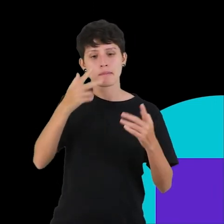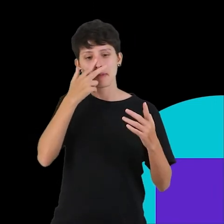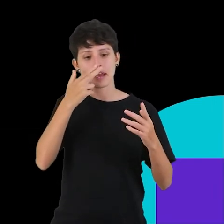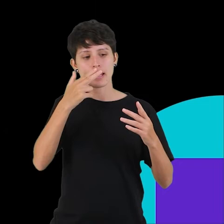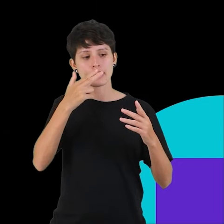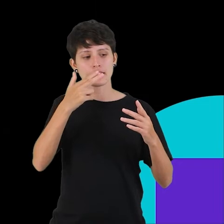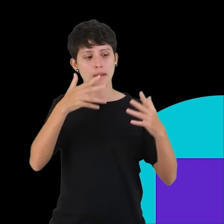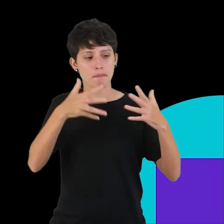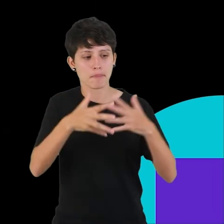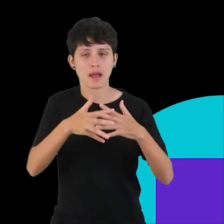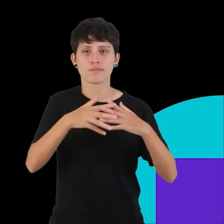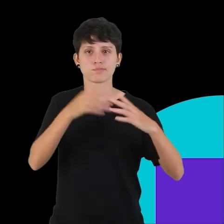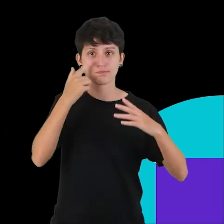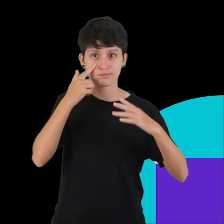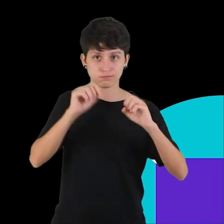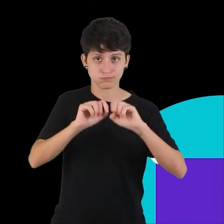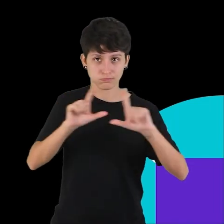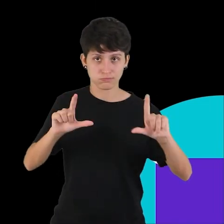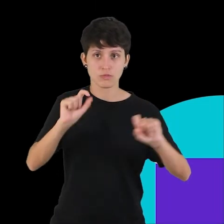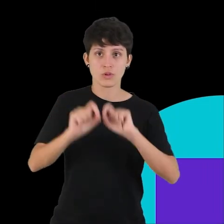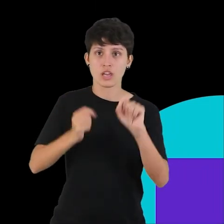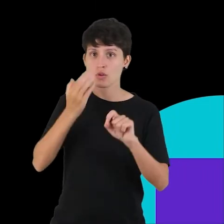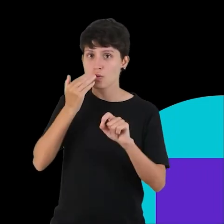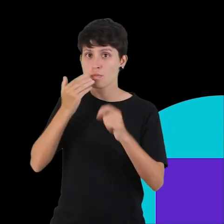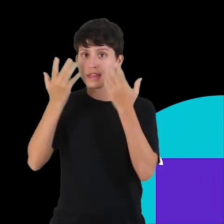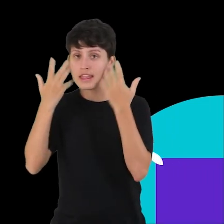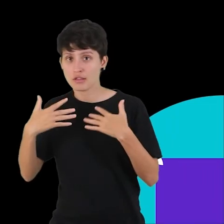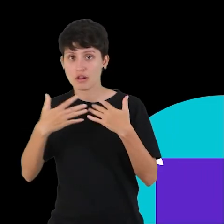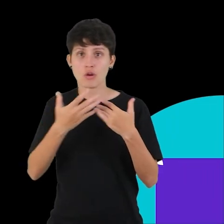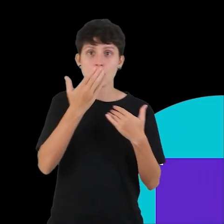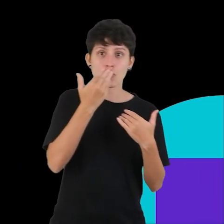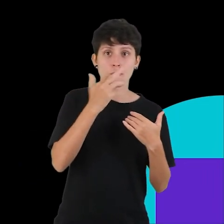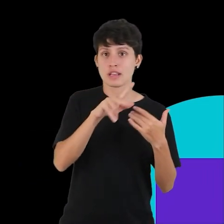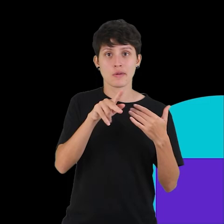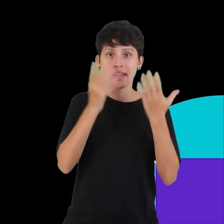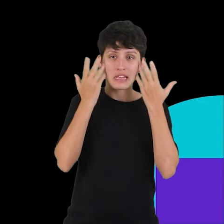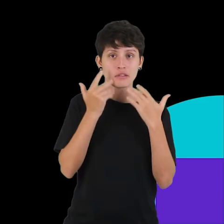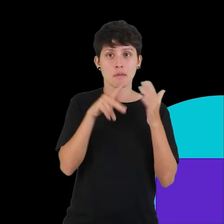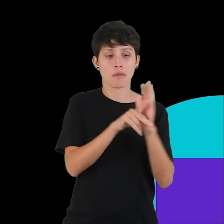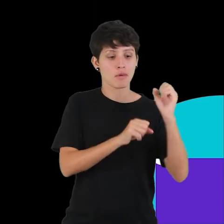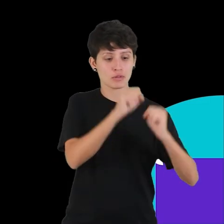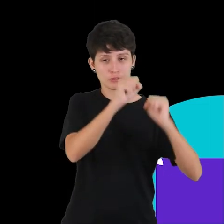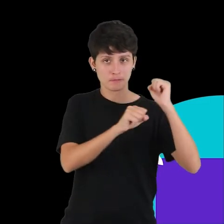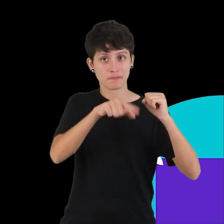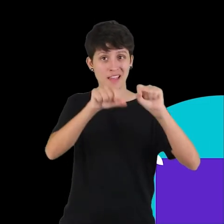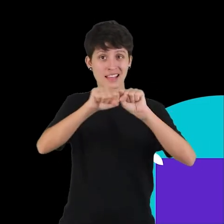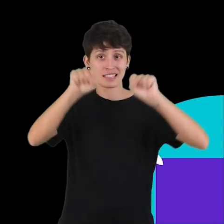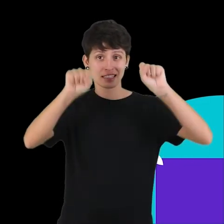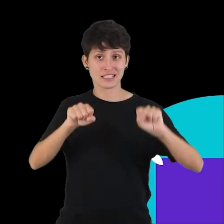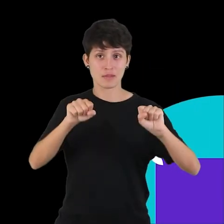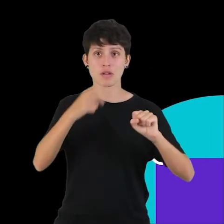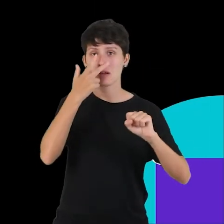que tem toda uma matriz econômica que está mudando. Então, isso é uma complexidade também. O hábito saudável já era.